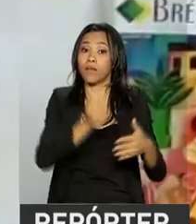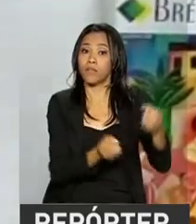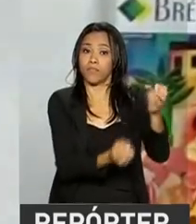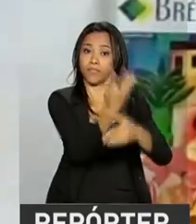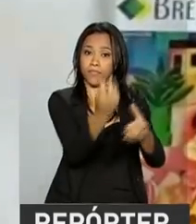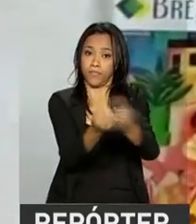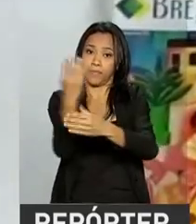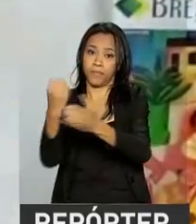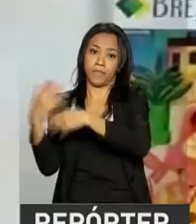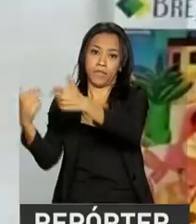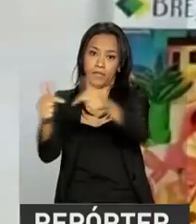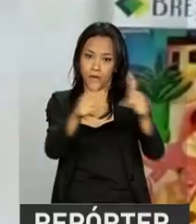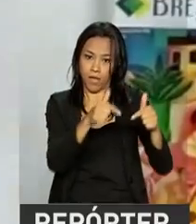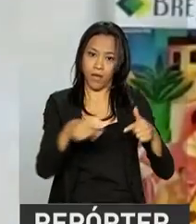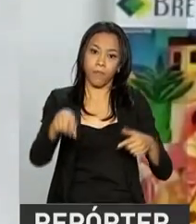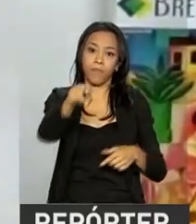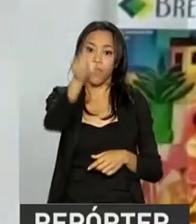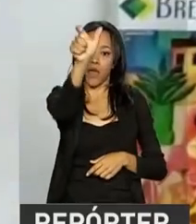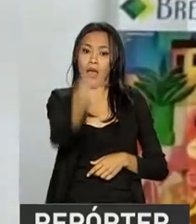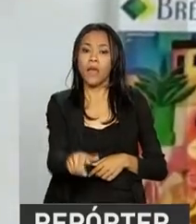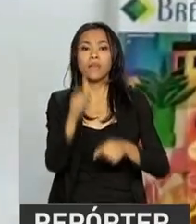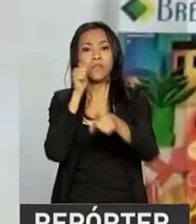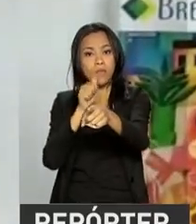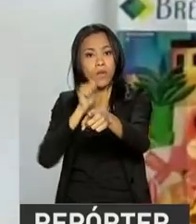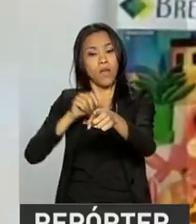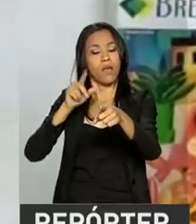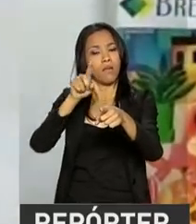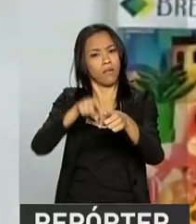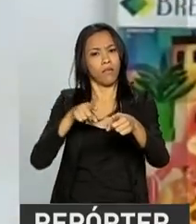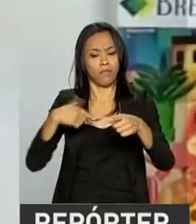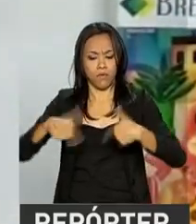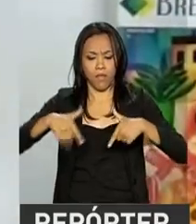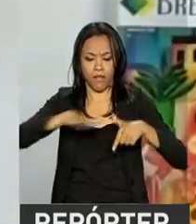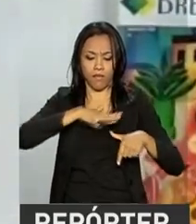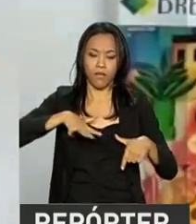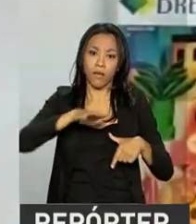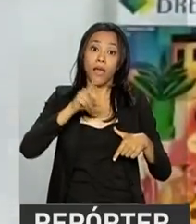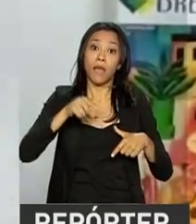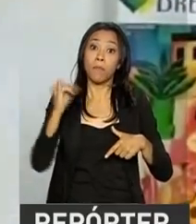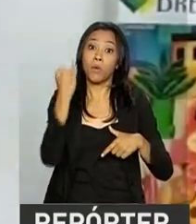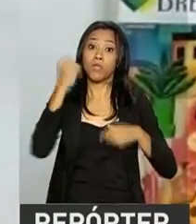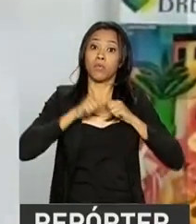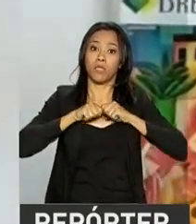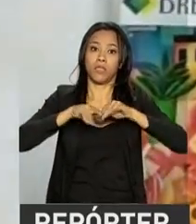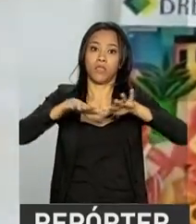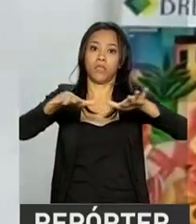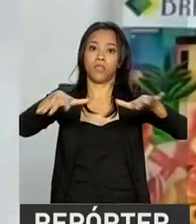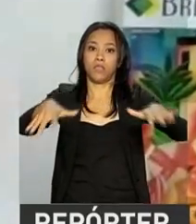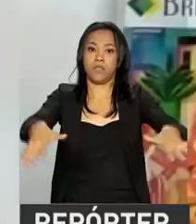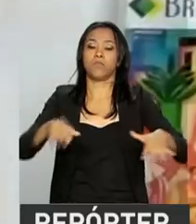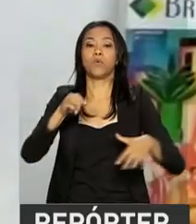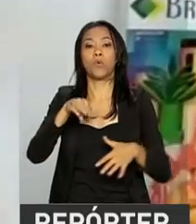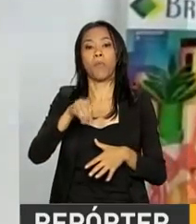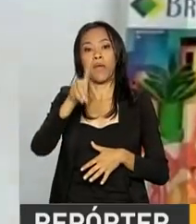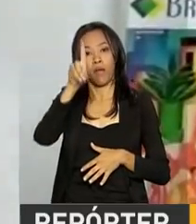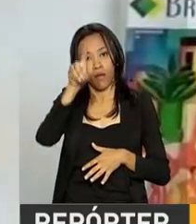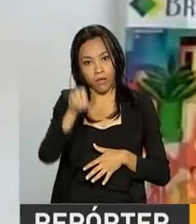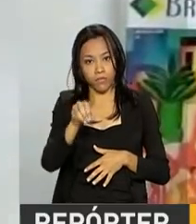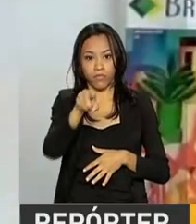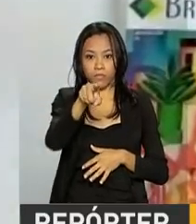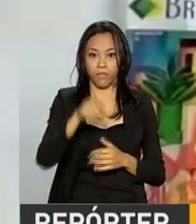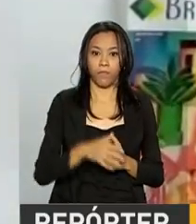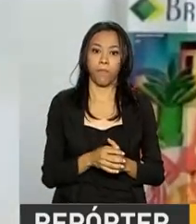A empresária do ramo têxtil diz que o apoio do governo é importante para expandir o mercado. Nos deu todo um apoio, né,